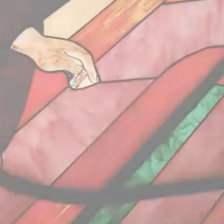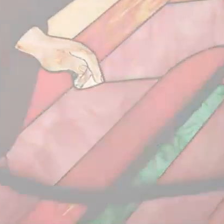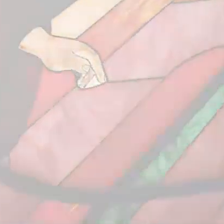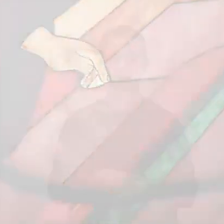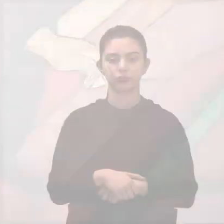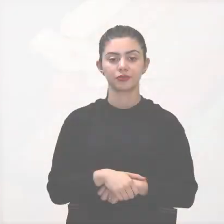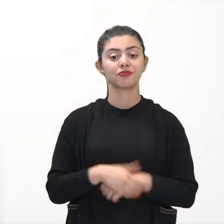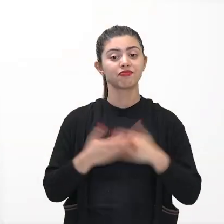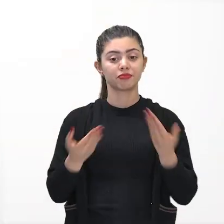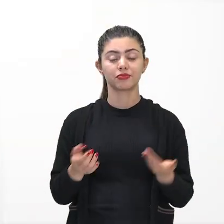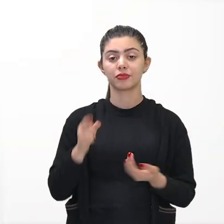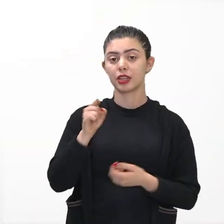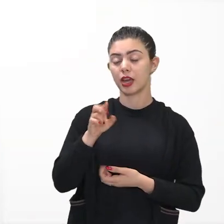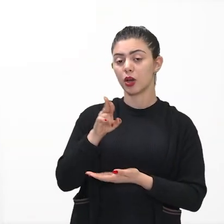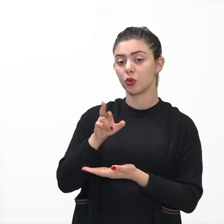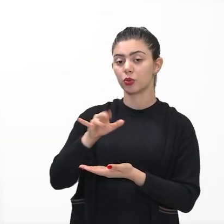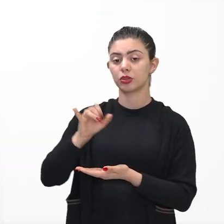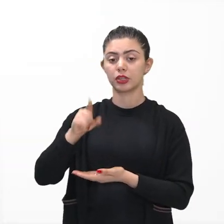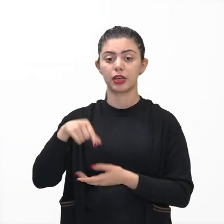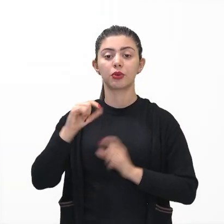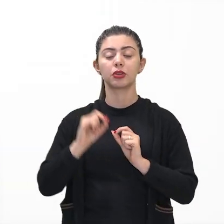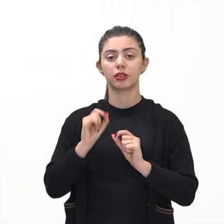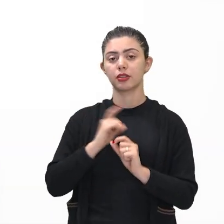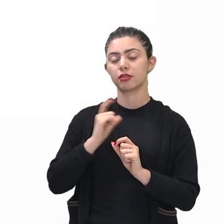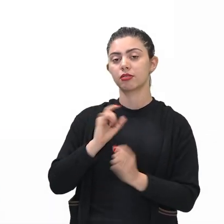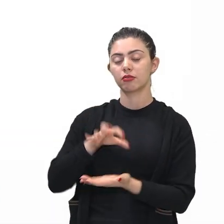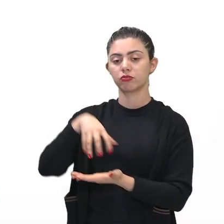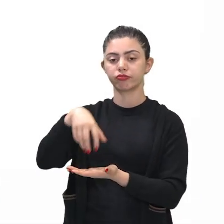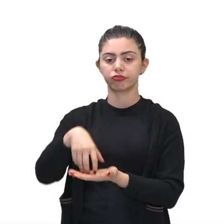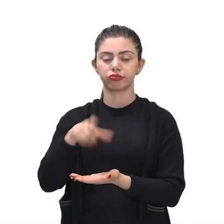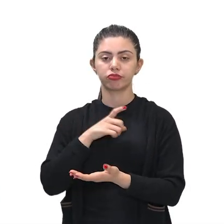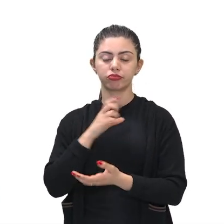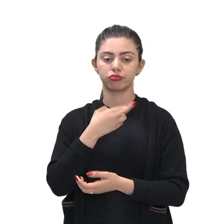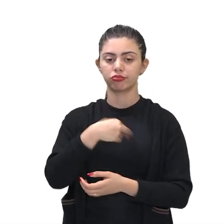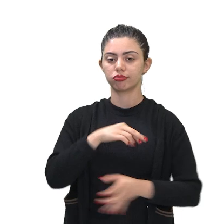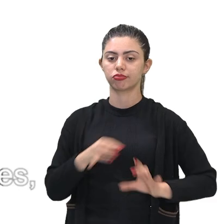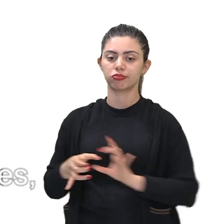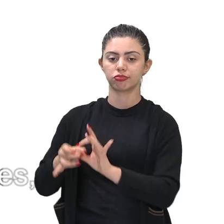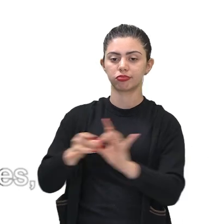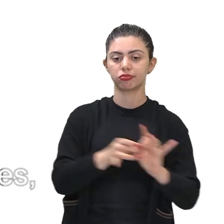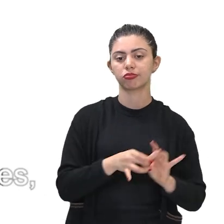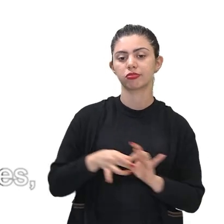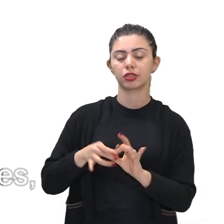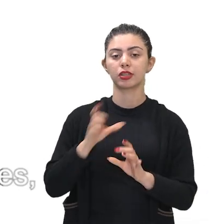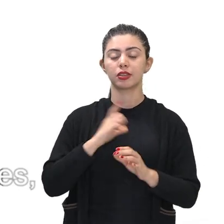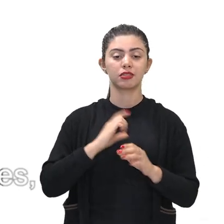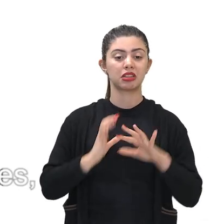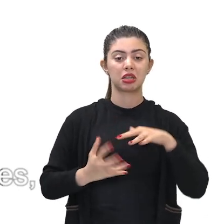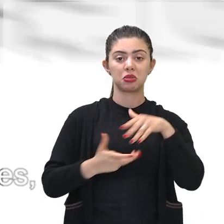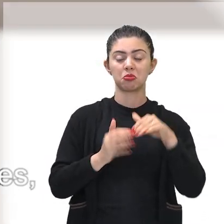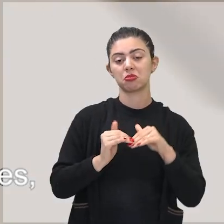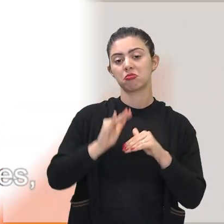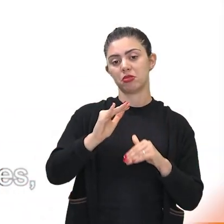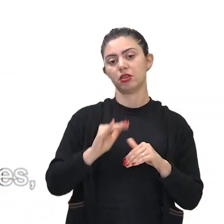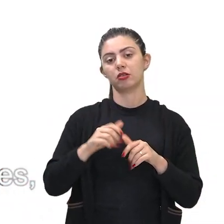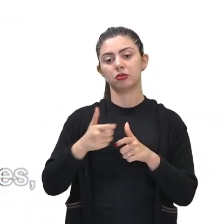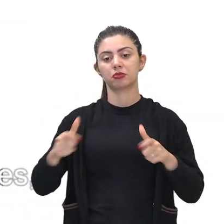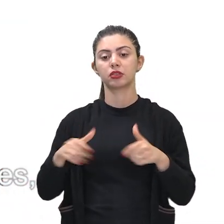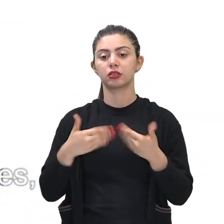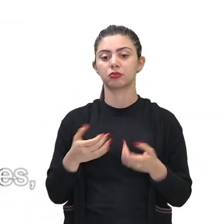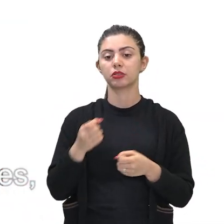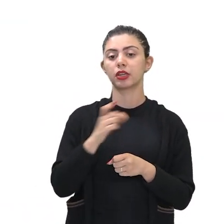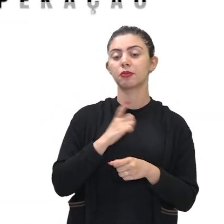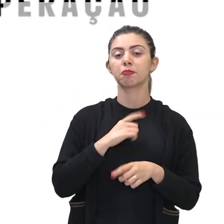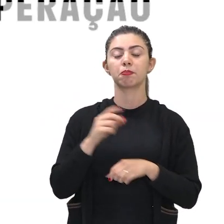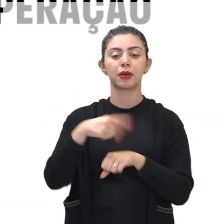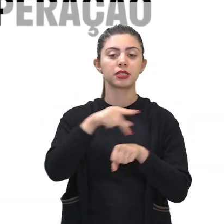A URI, Iniciativa das Religiões Unidas, é a maior rede interreligiosa de base do mundo, presente em